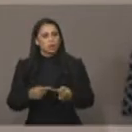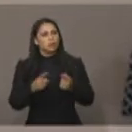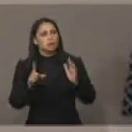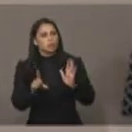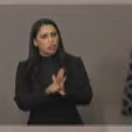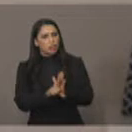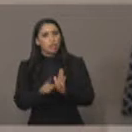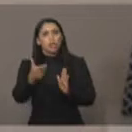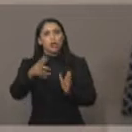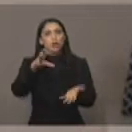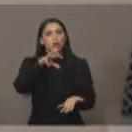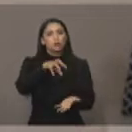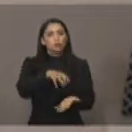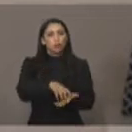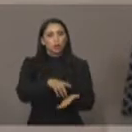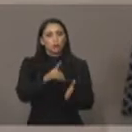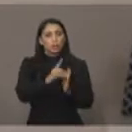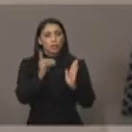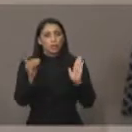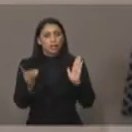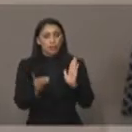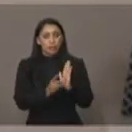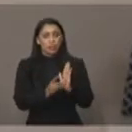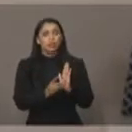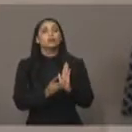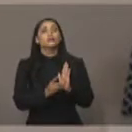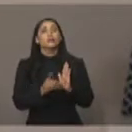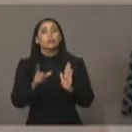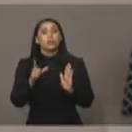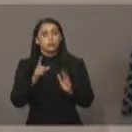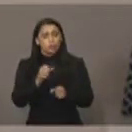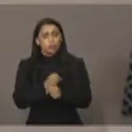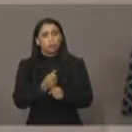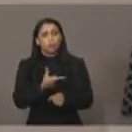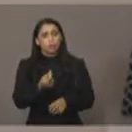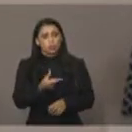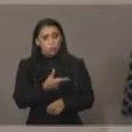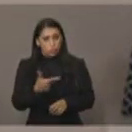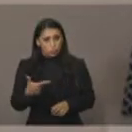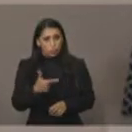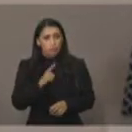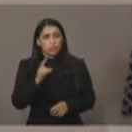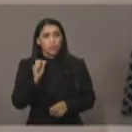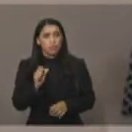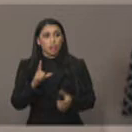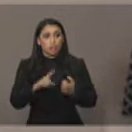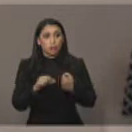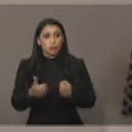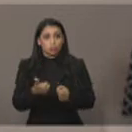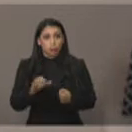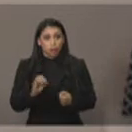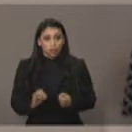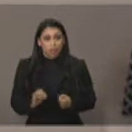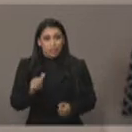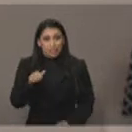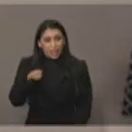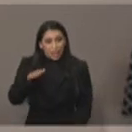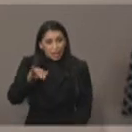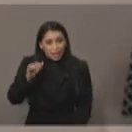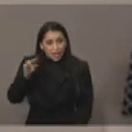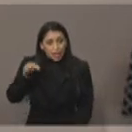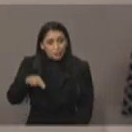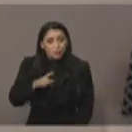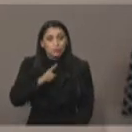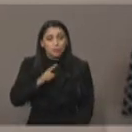um outro ato normativo, o Decreto 4.376, de 2002, que autoriza, em seu artigo 10º, que a ABIN firme convênio